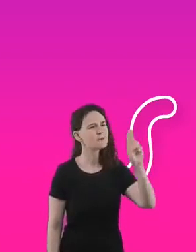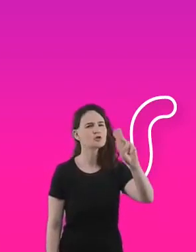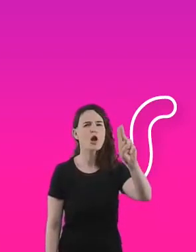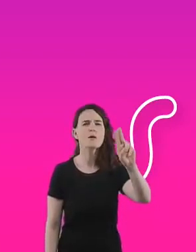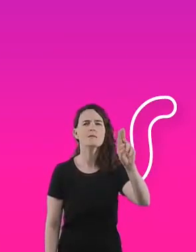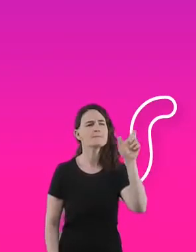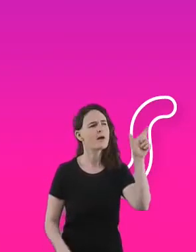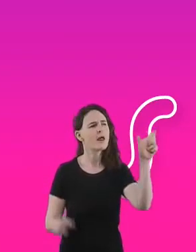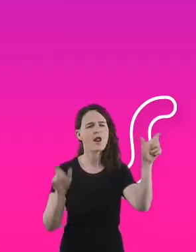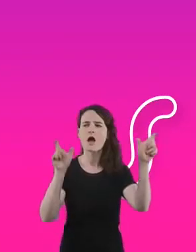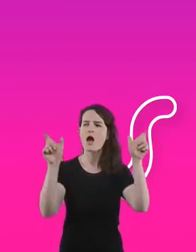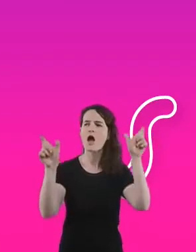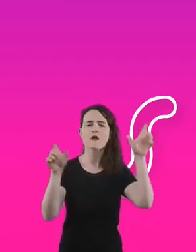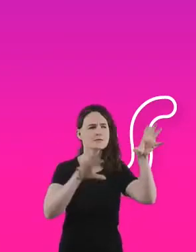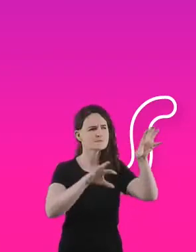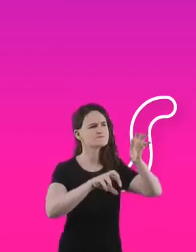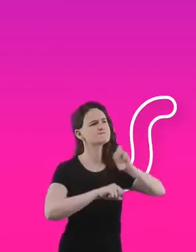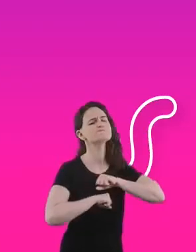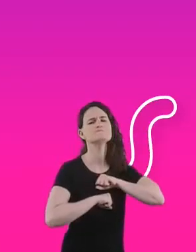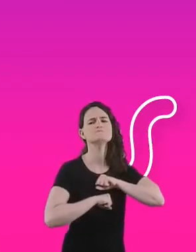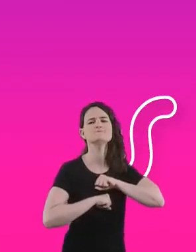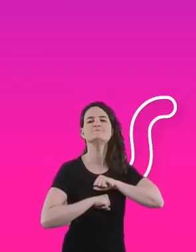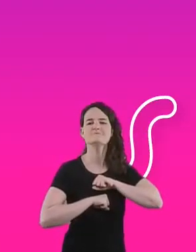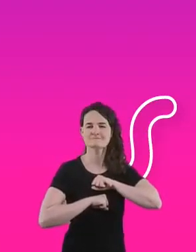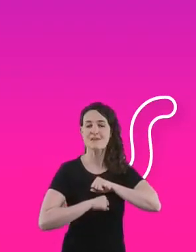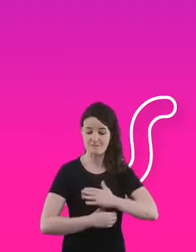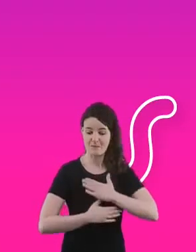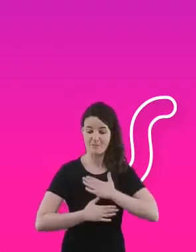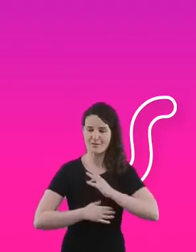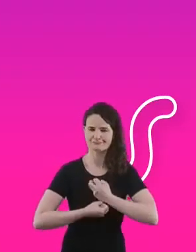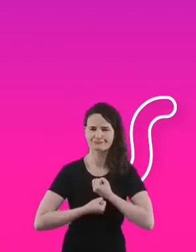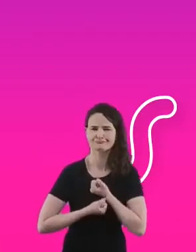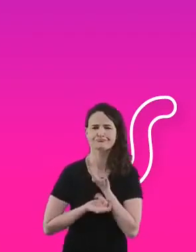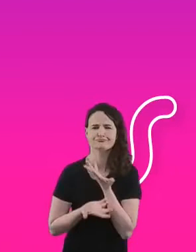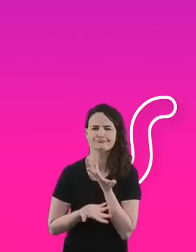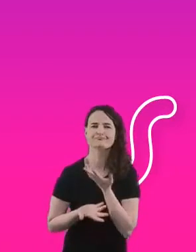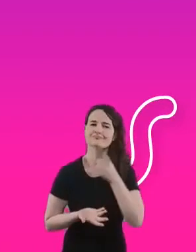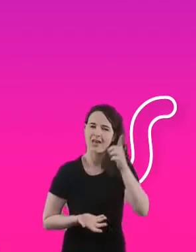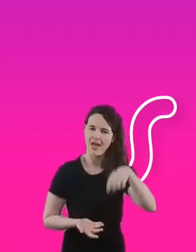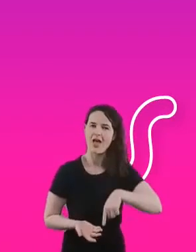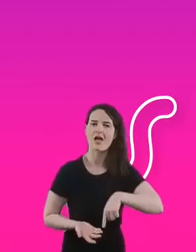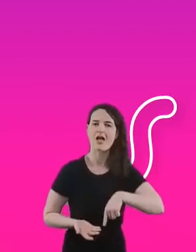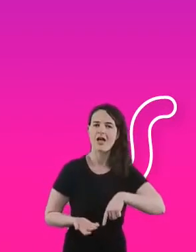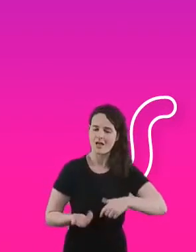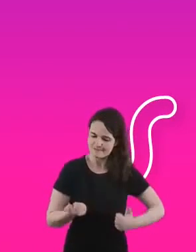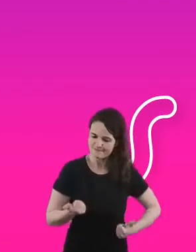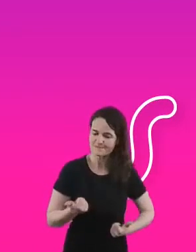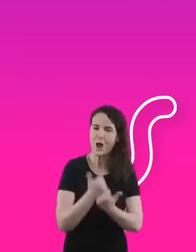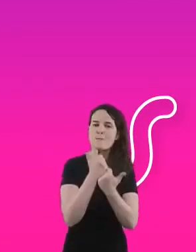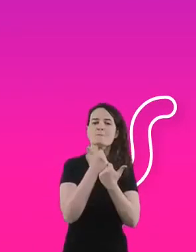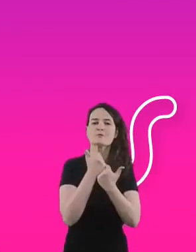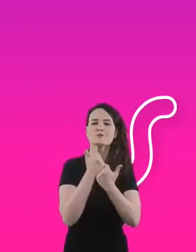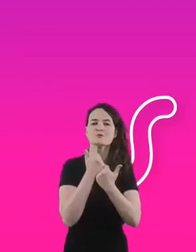um manifesto pela existência do povo preto no futuro, porque ele é um manifesto, porque